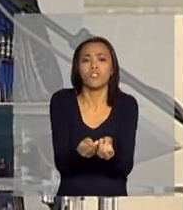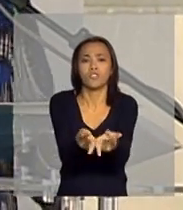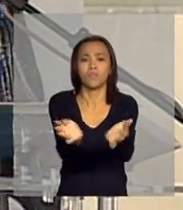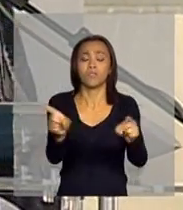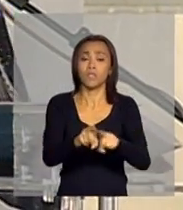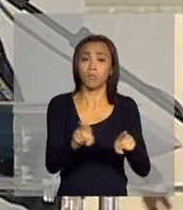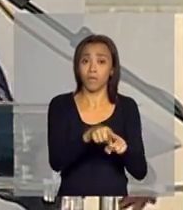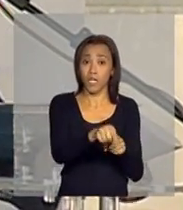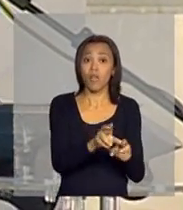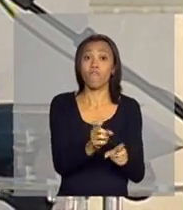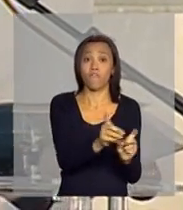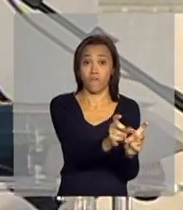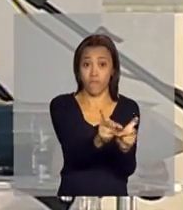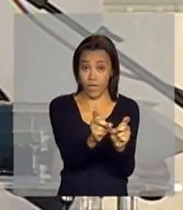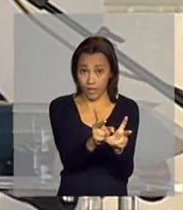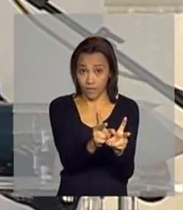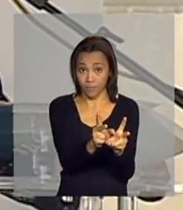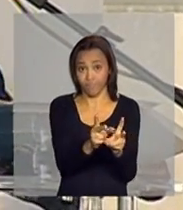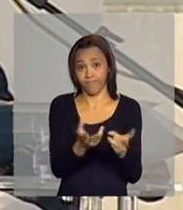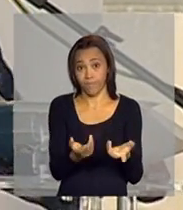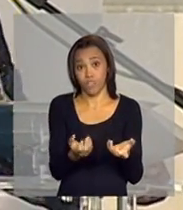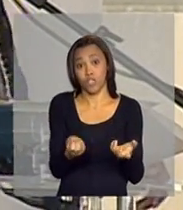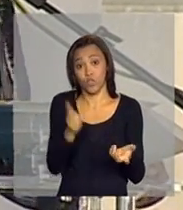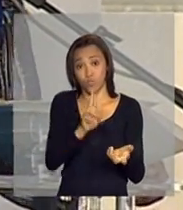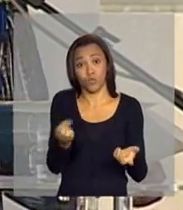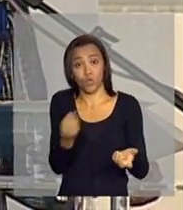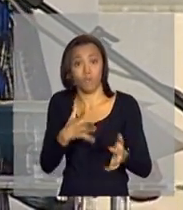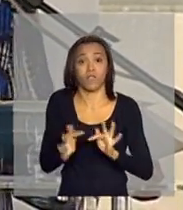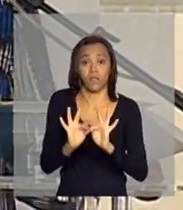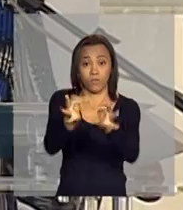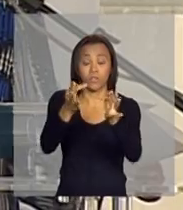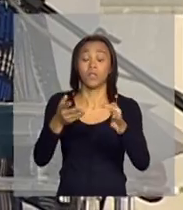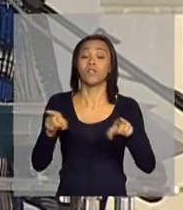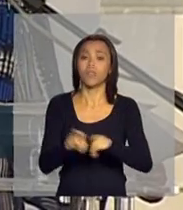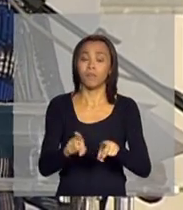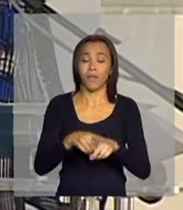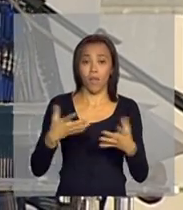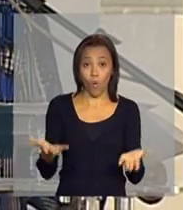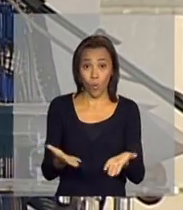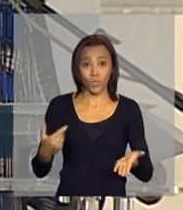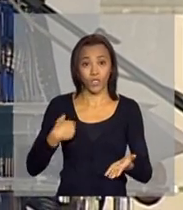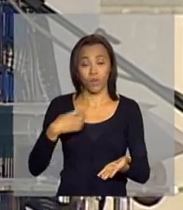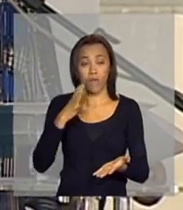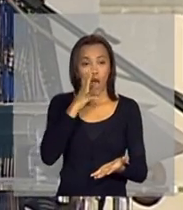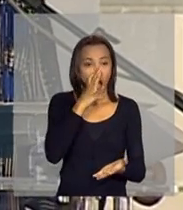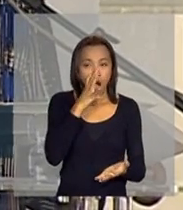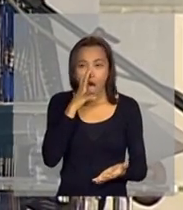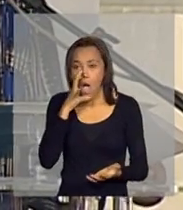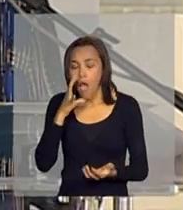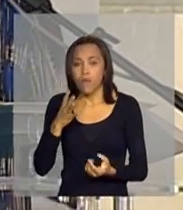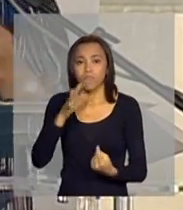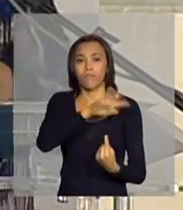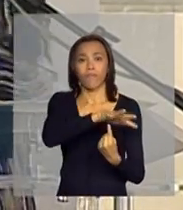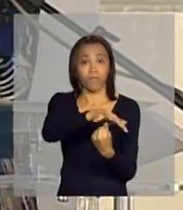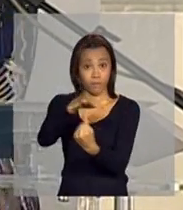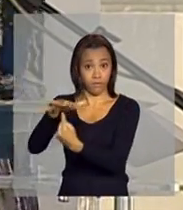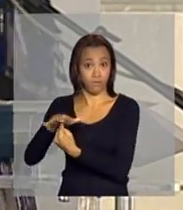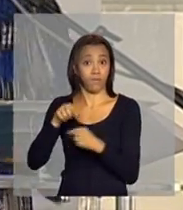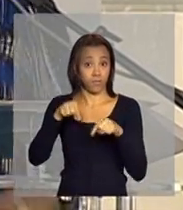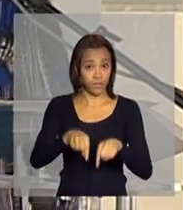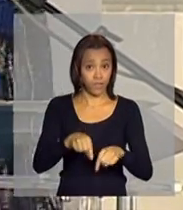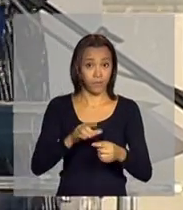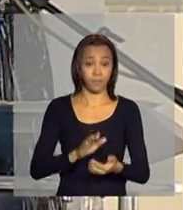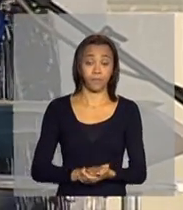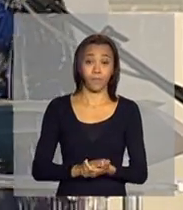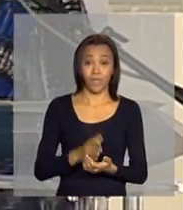inovação. Hoje eu fiquei muito impressionada aqui na feira com o